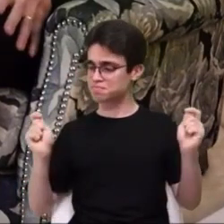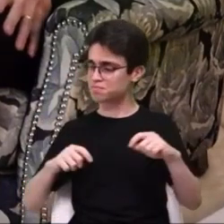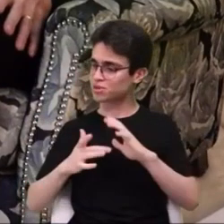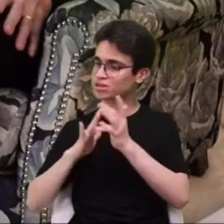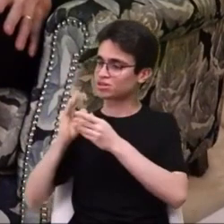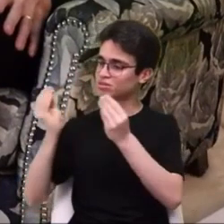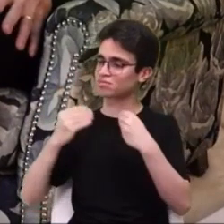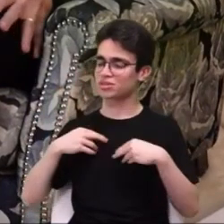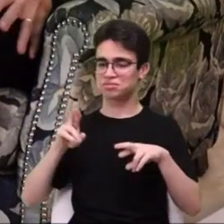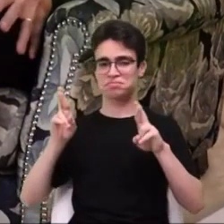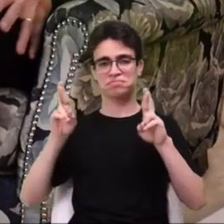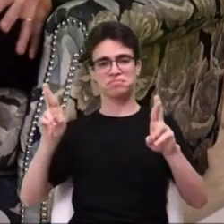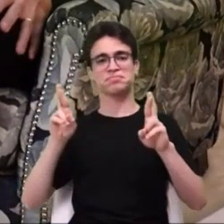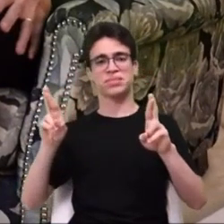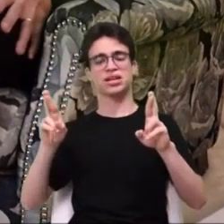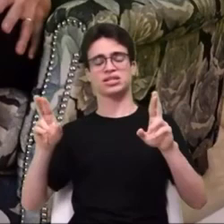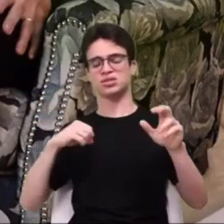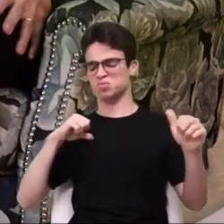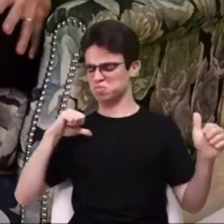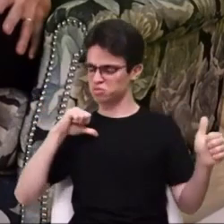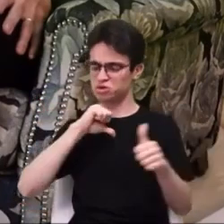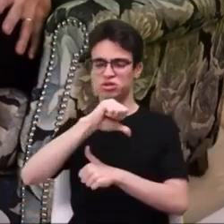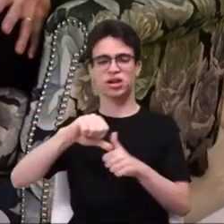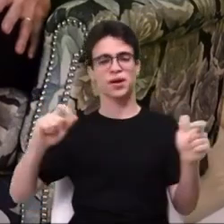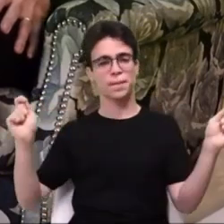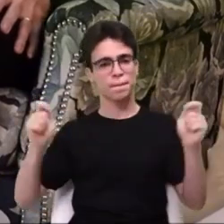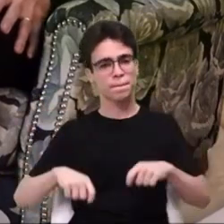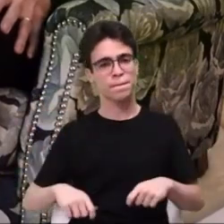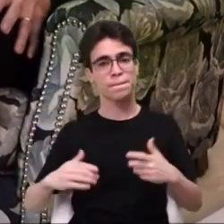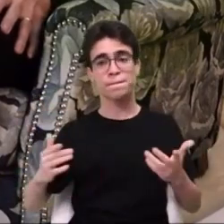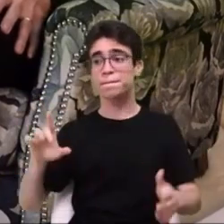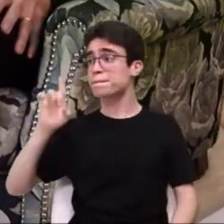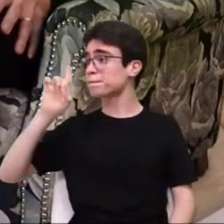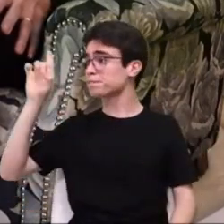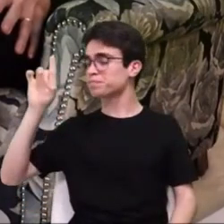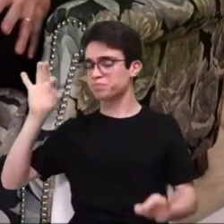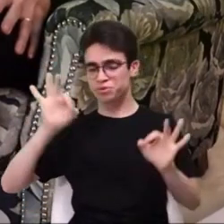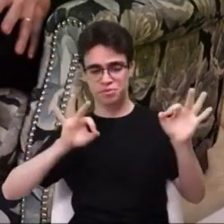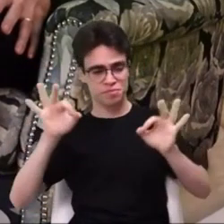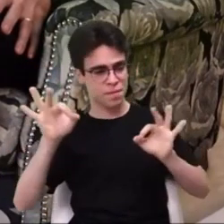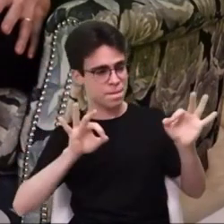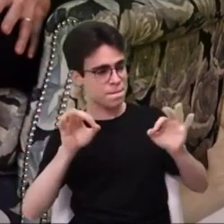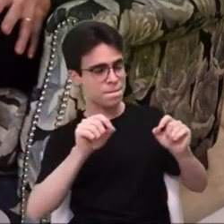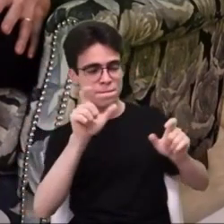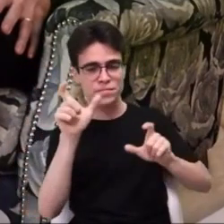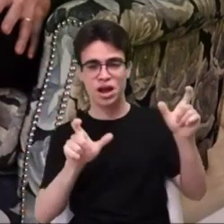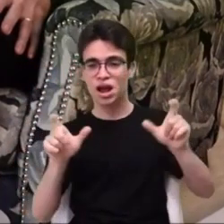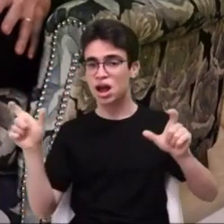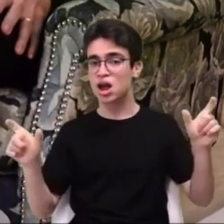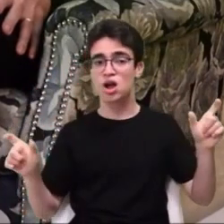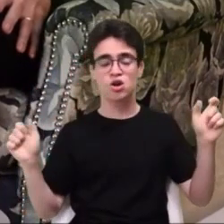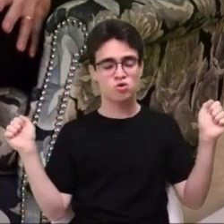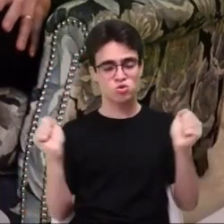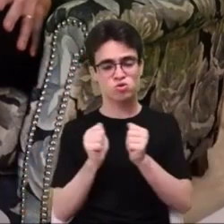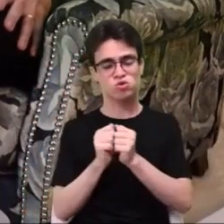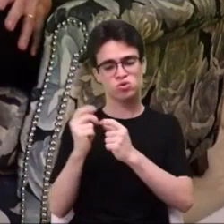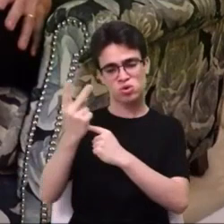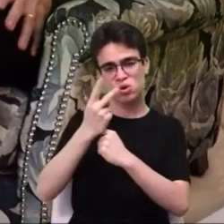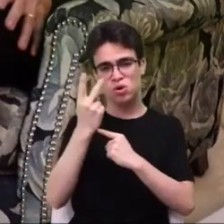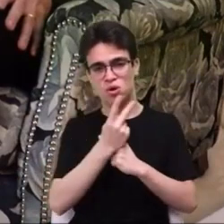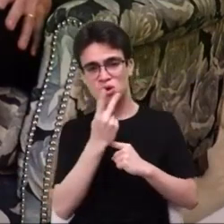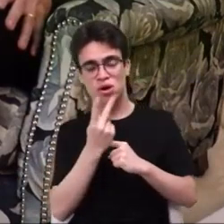de sair, de mudar esse cenário, né? E Deus começou a preparar pessoas para me acolher